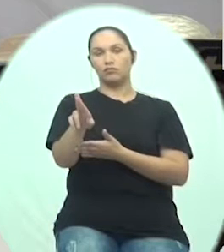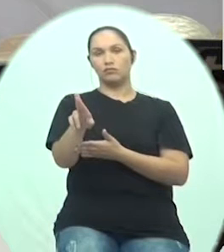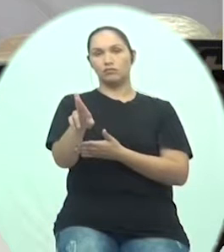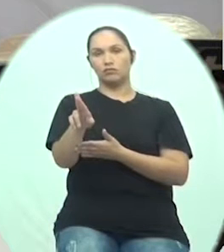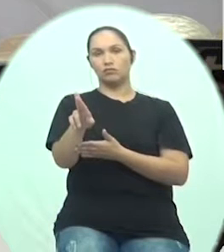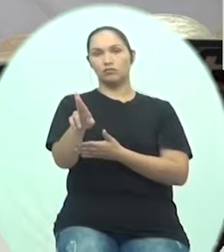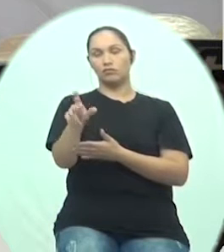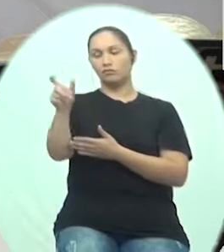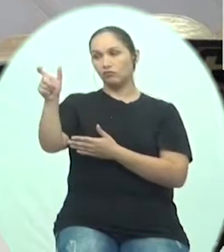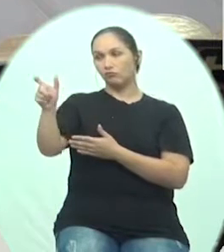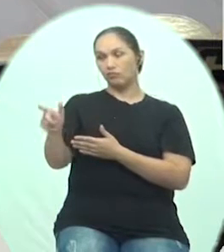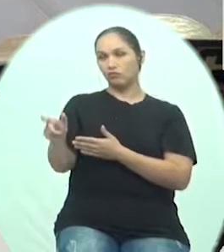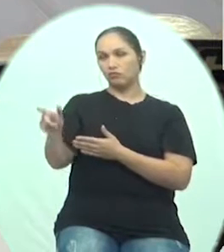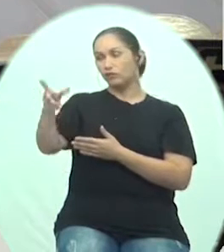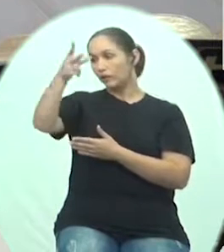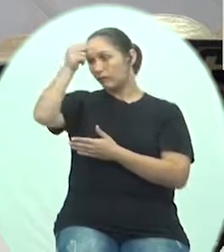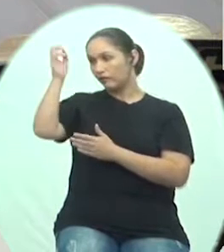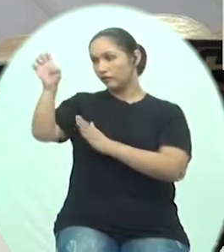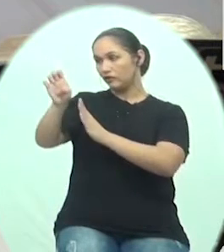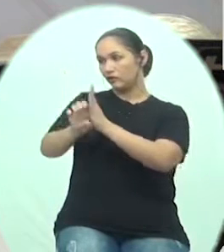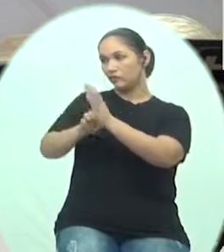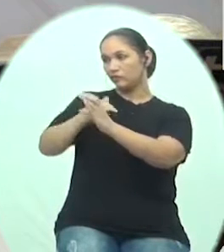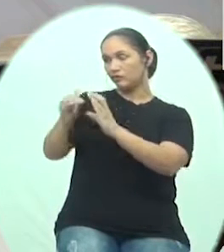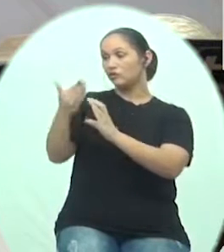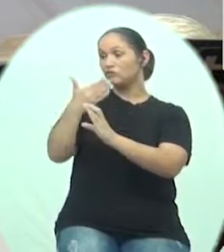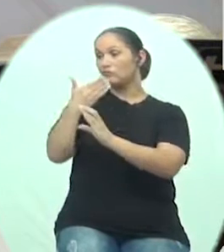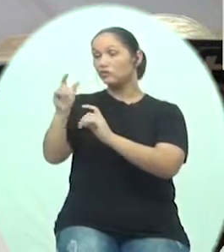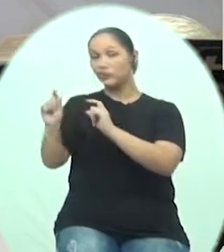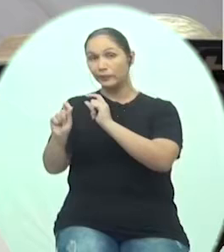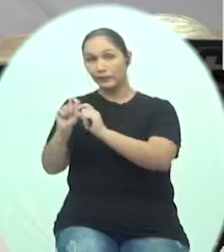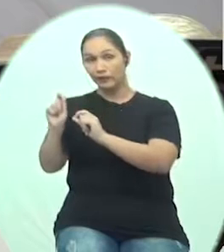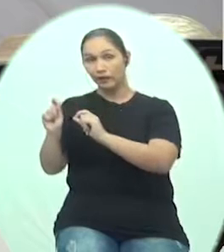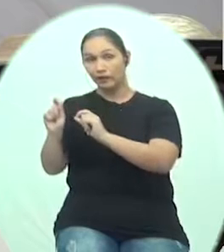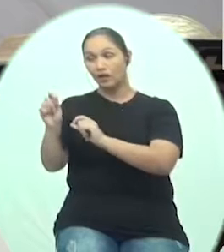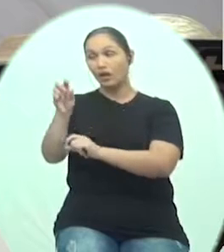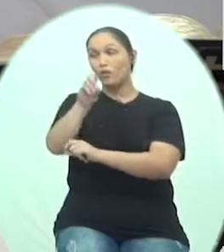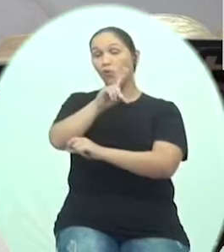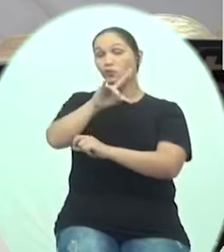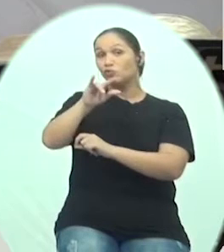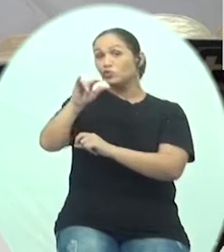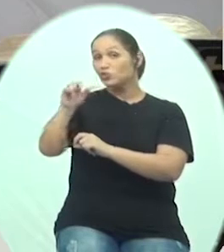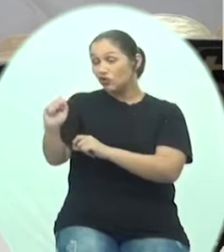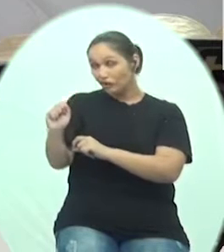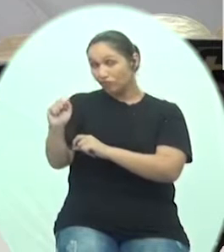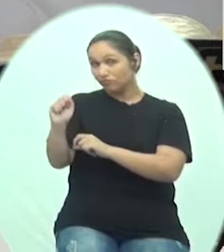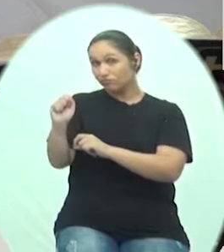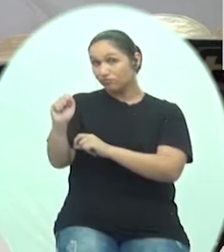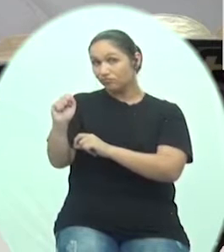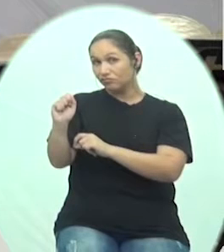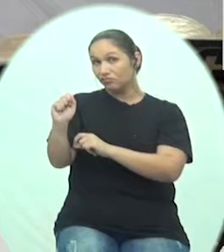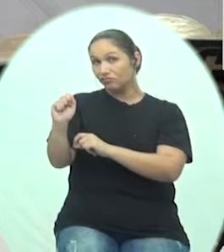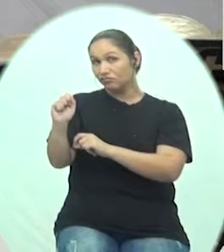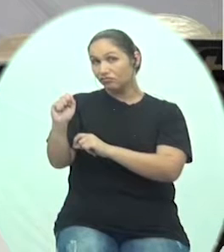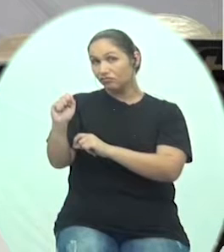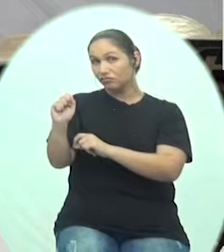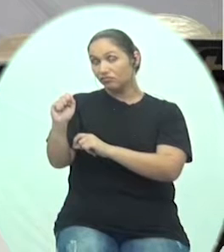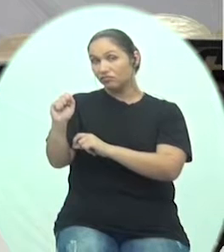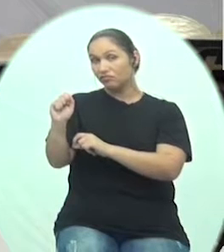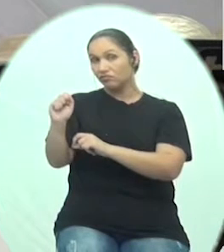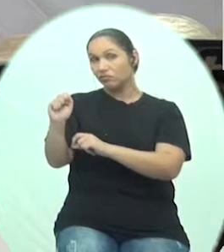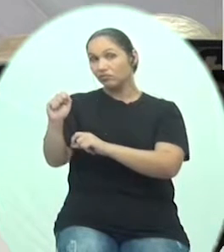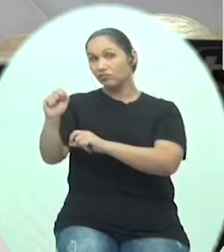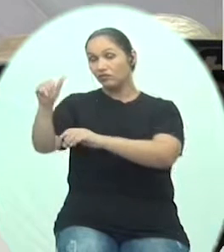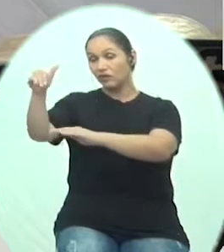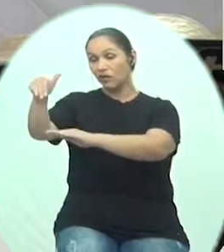assunto expediente ao Prefeito Municipal solicitando a data em que ocorrerão as revitalizações